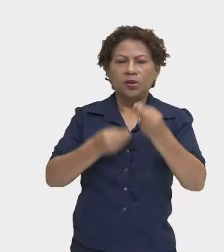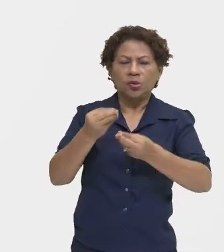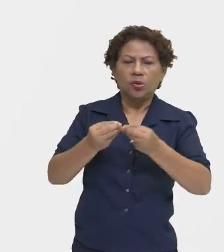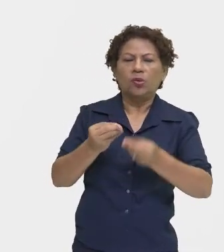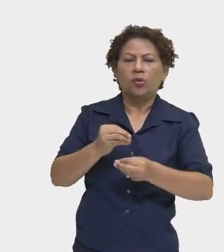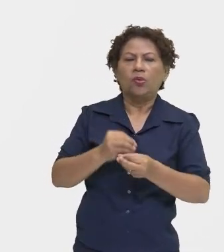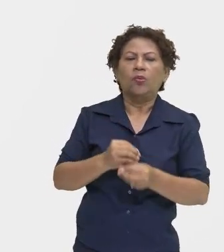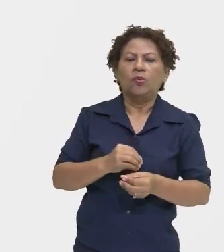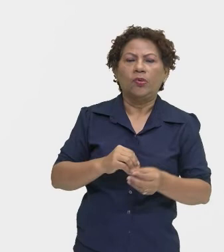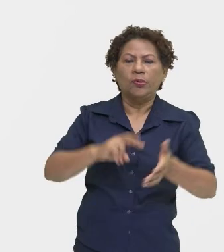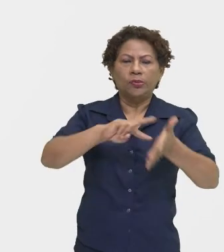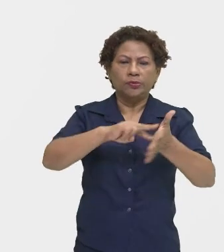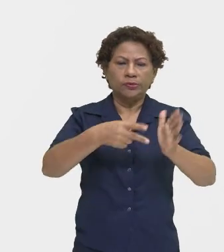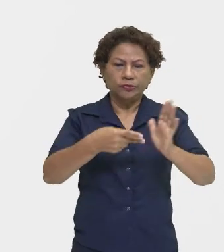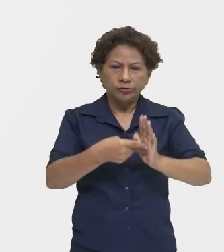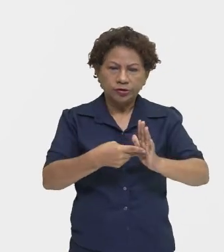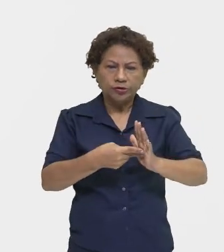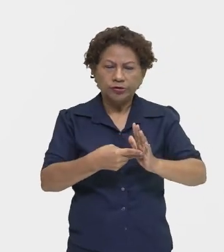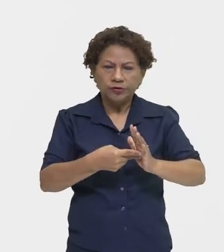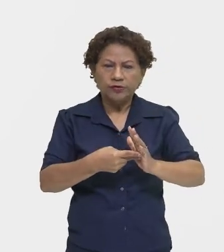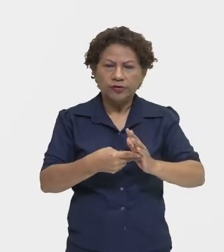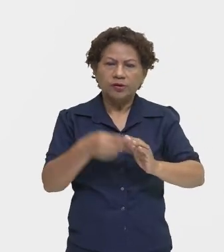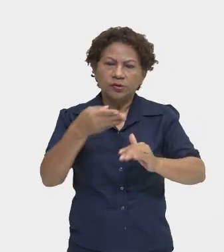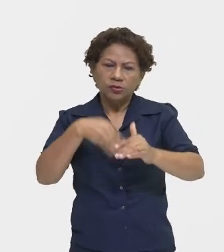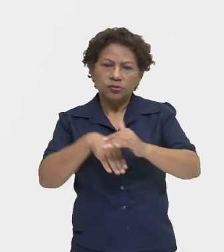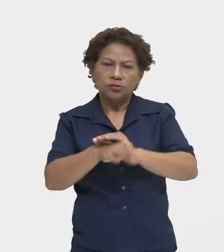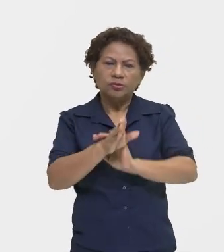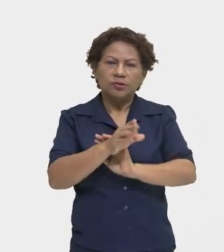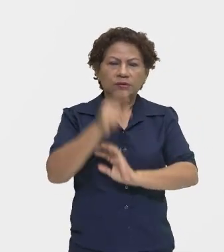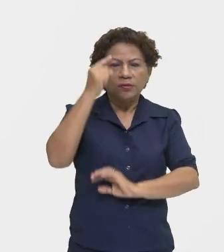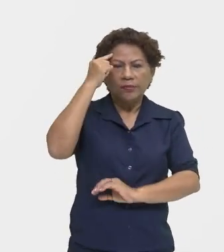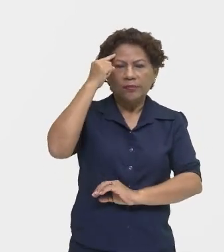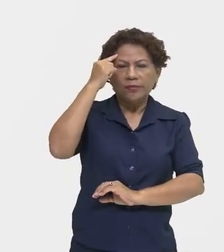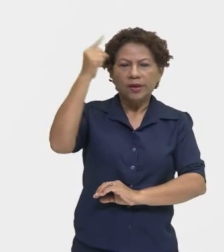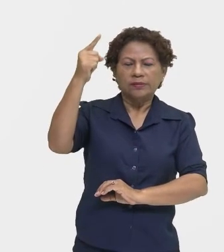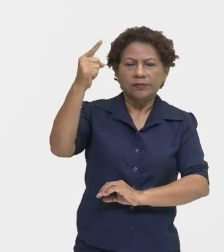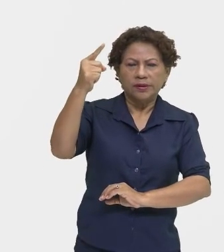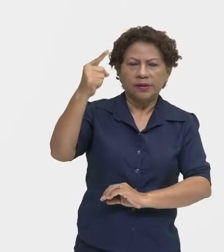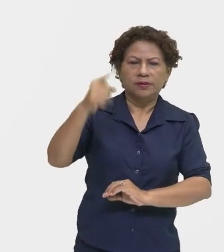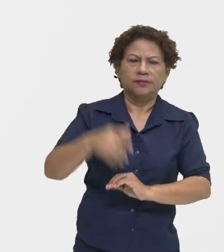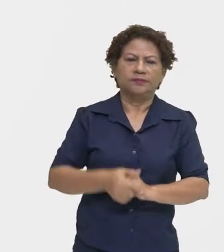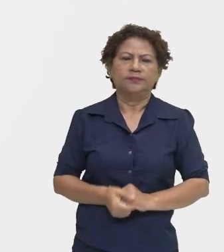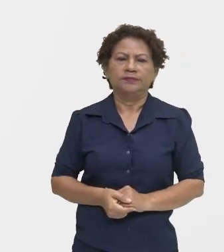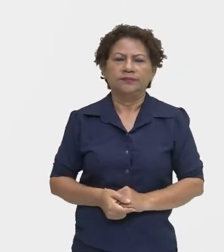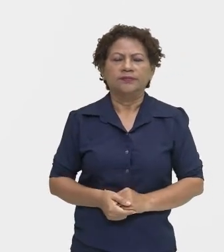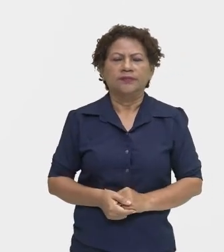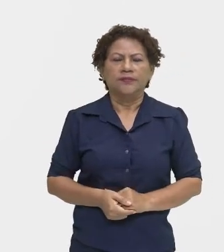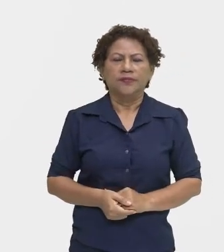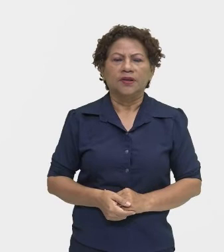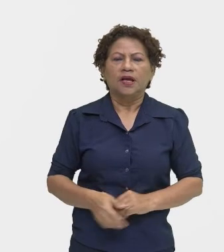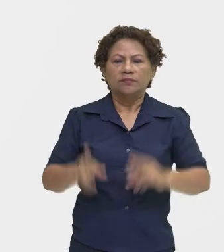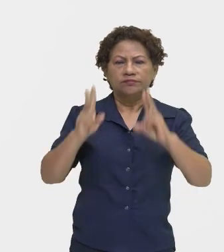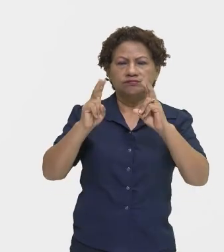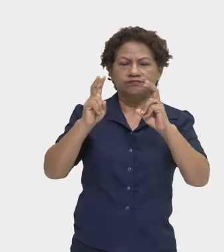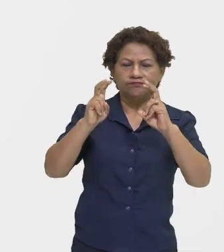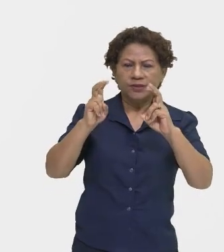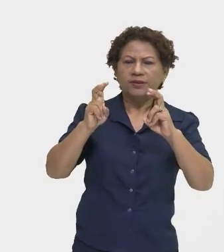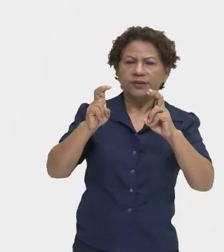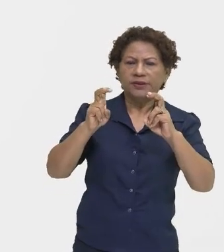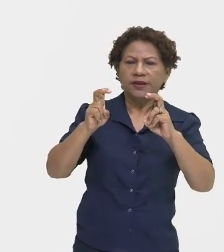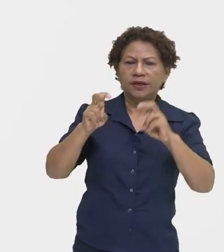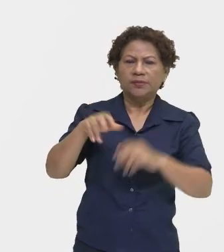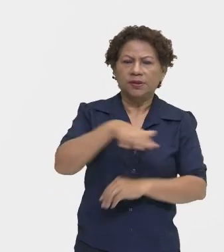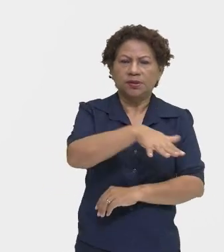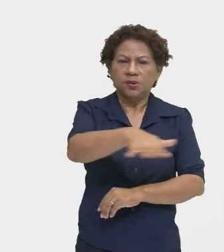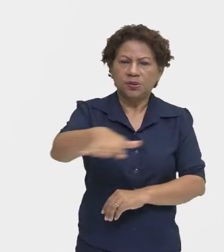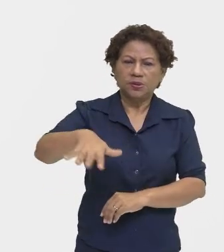aparências do mundo contemporâneo. Temática extraída do meio ambiente, né?